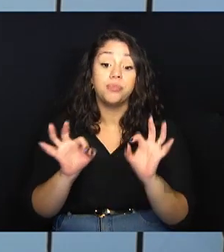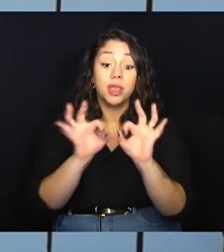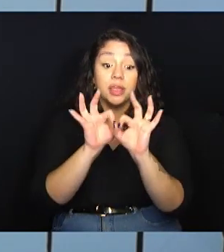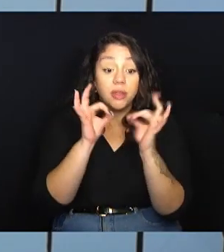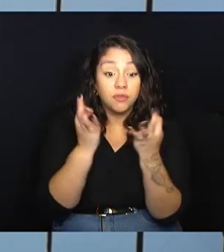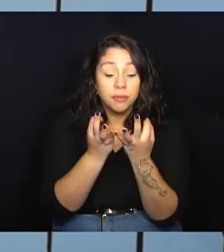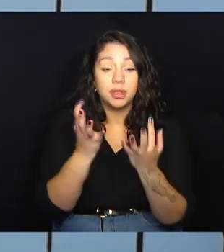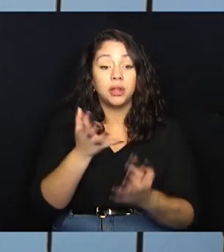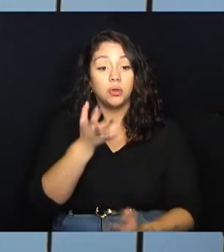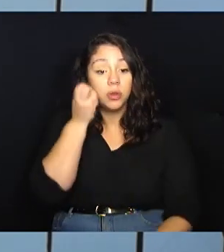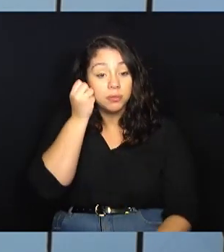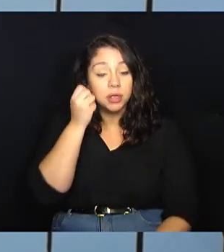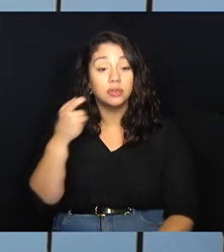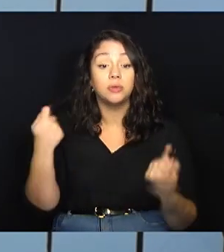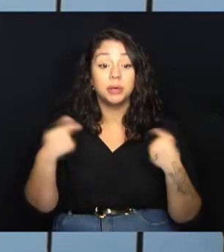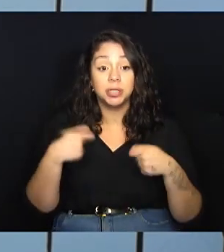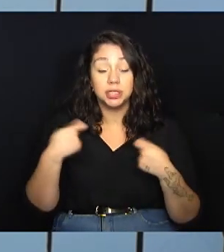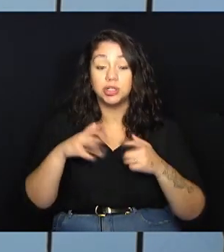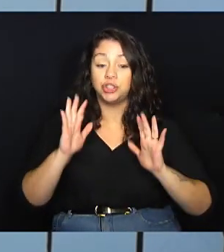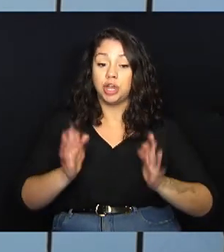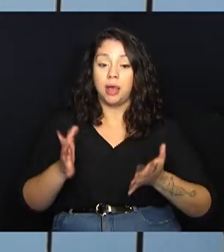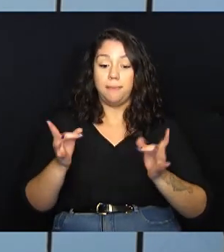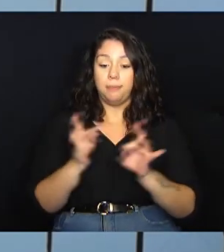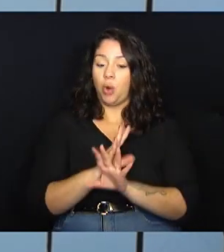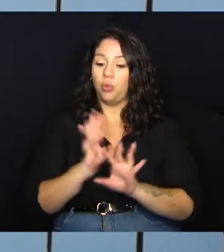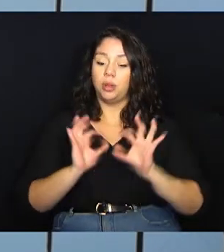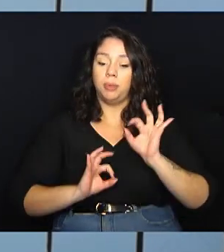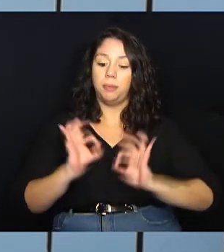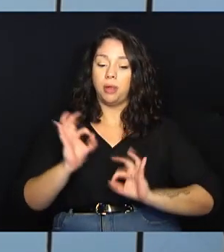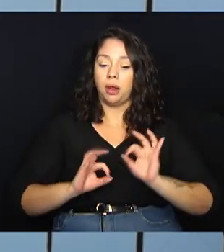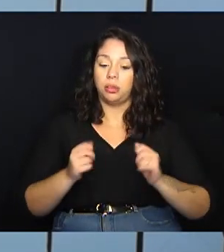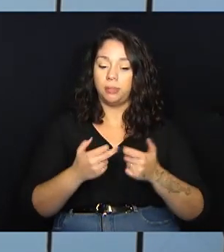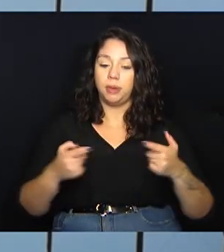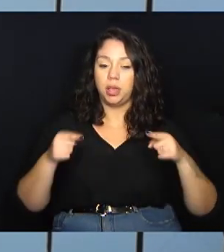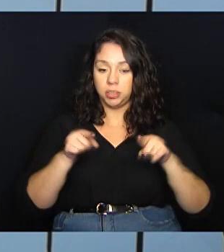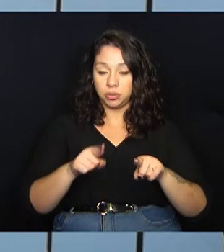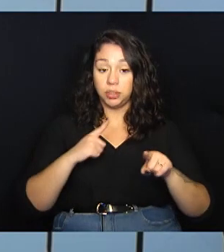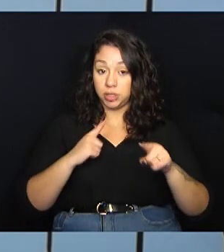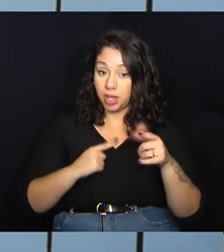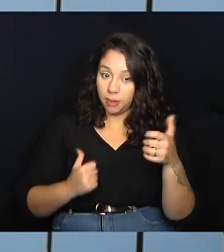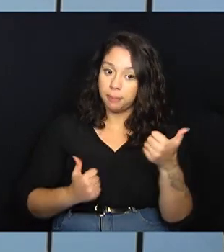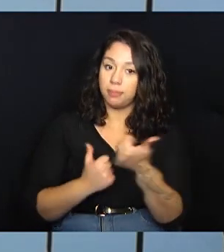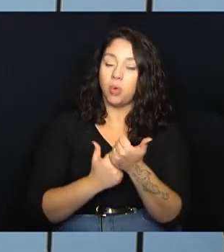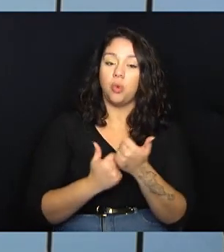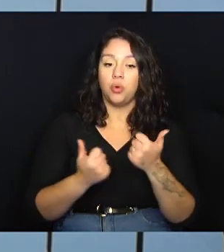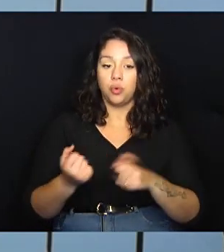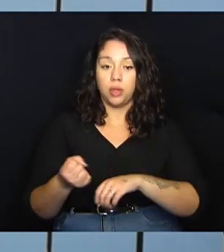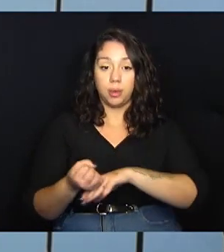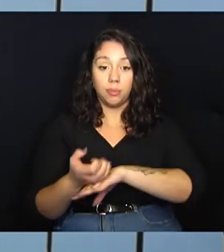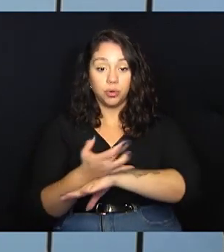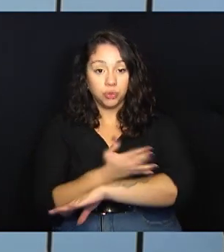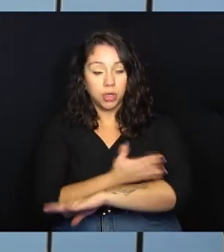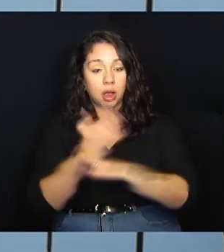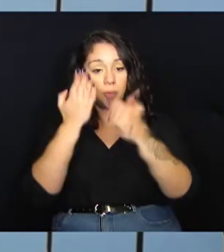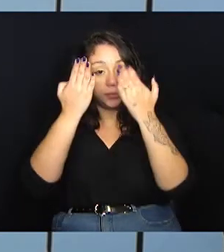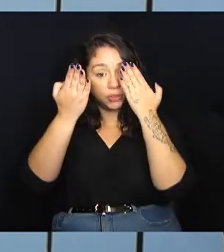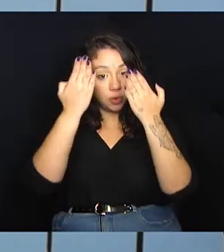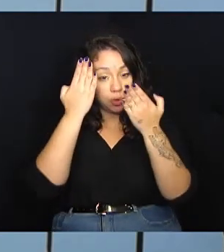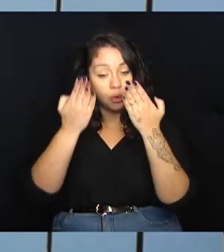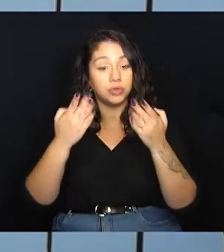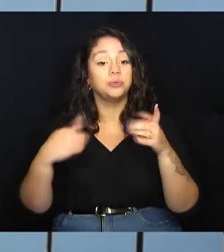acolhedora, ela tem que estar preparada para essas demandas e dar todo esse apoio emocional, psicológico e